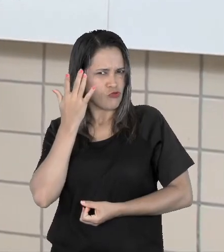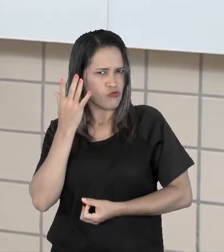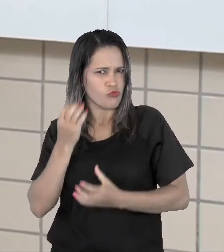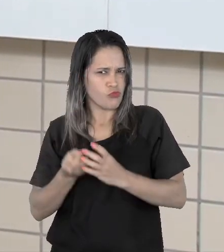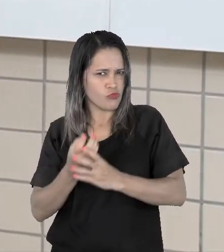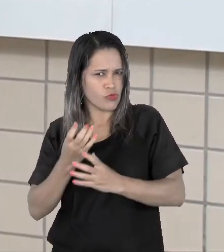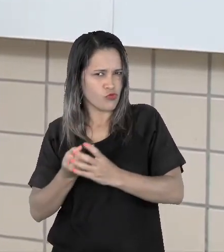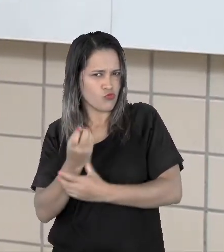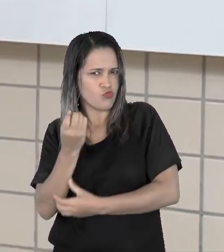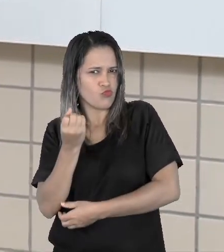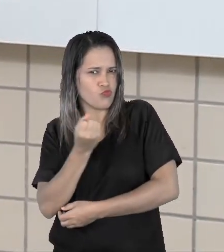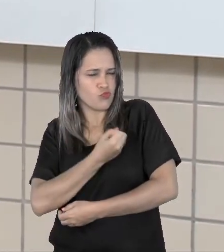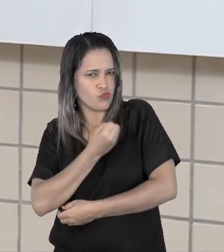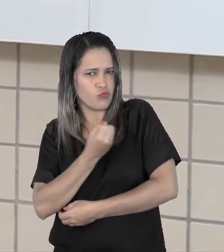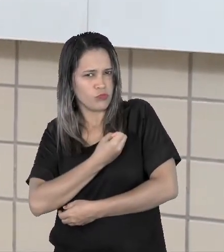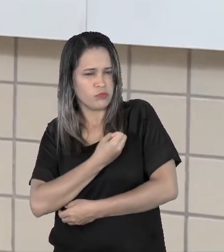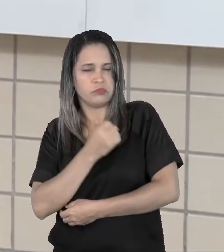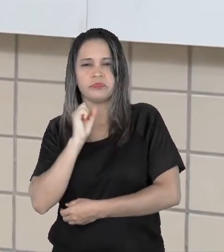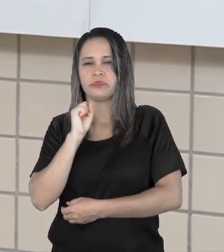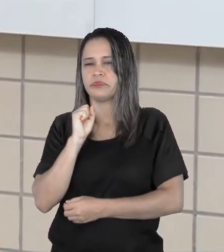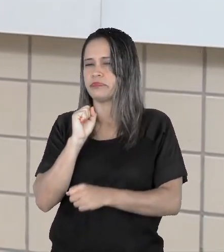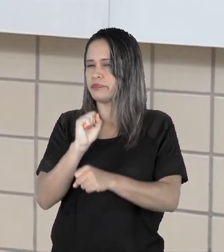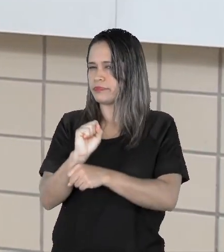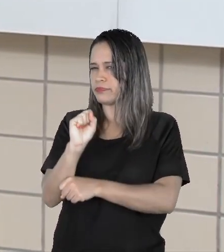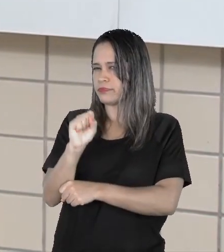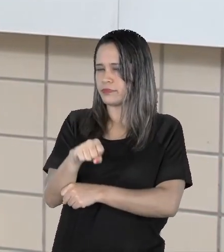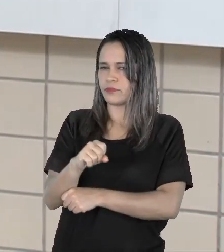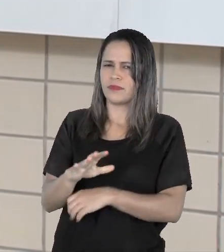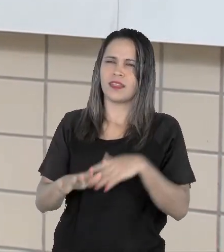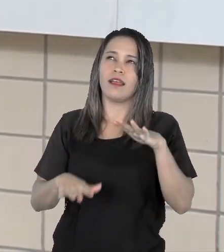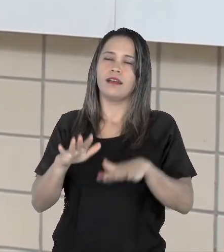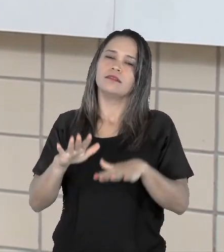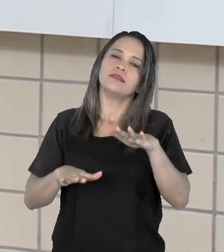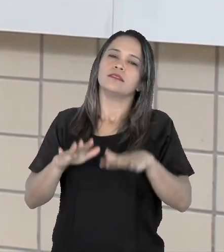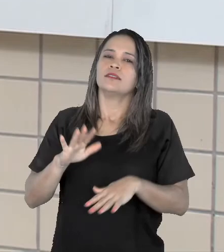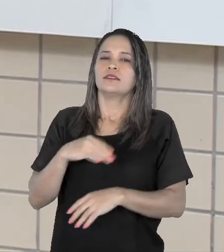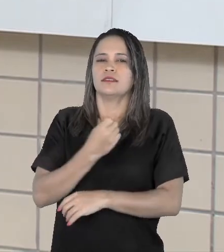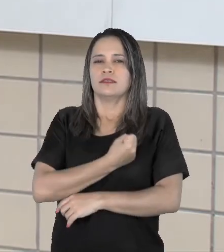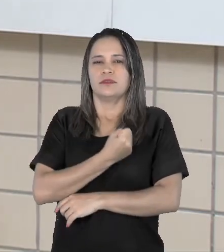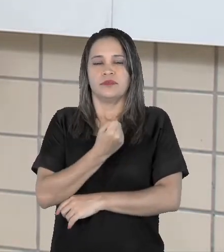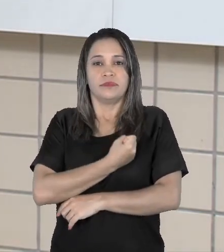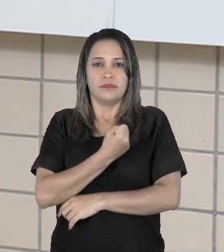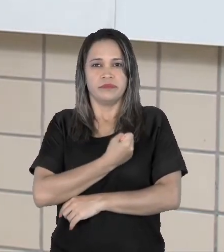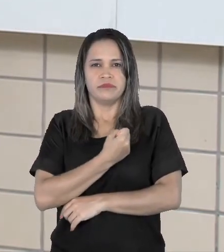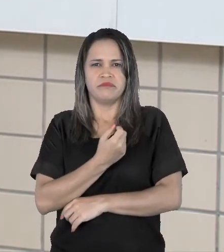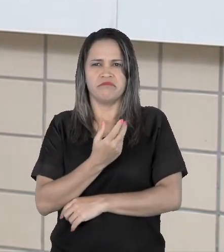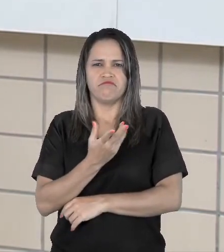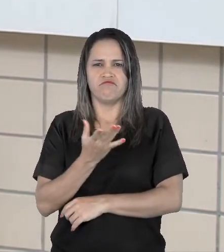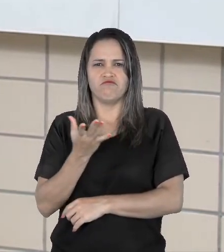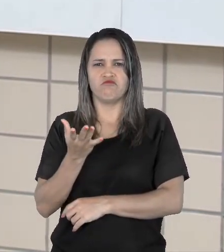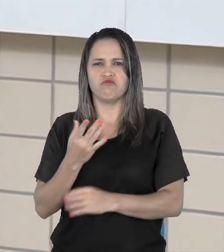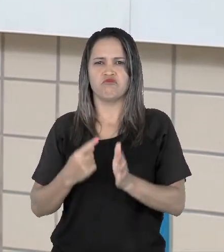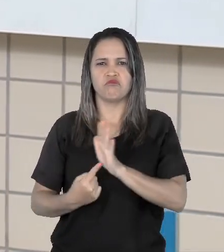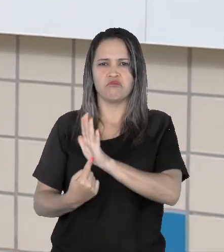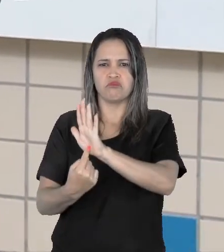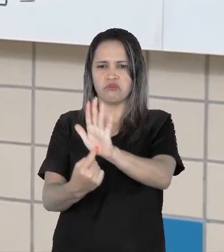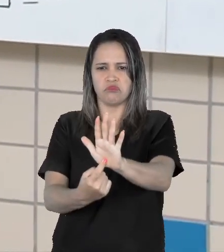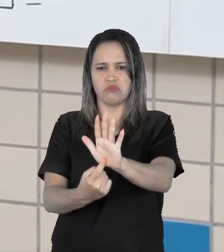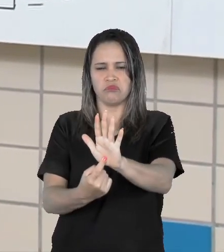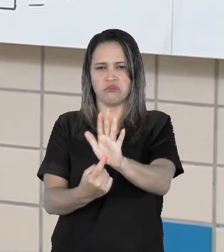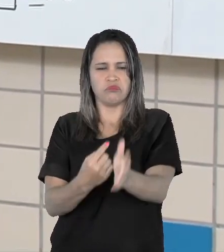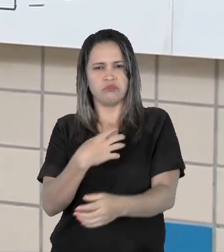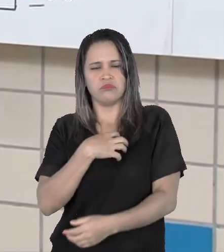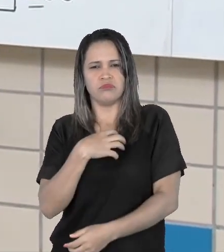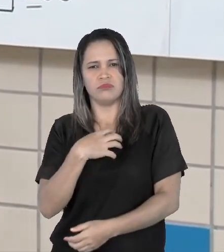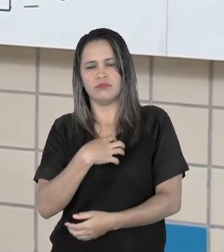números? Espero que sim. Mas, criança, às vezes os números não se apresentam assim, desta